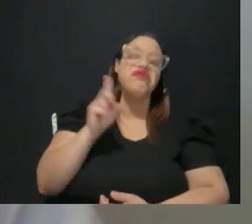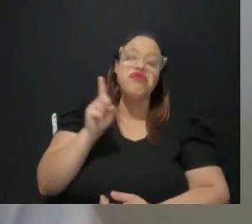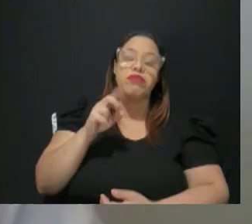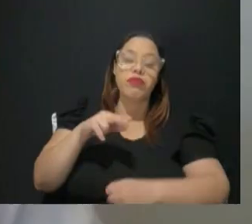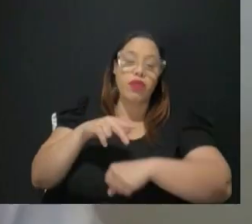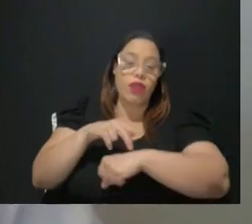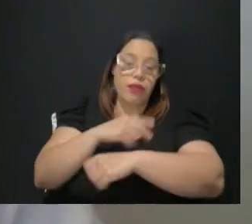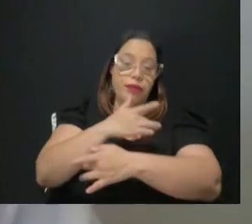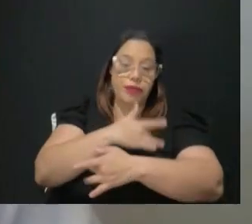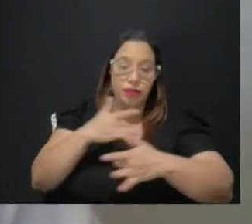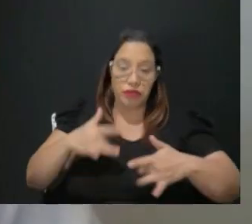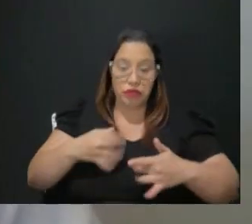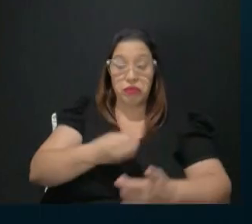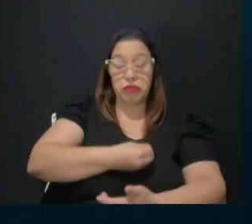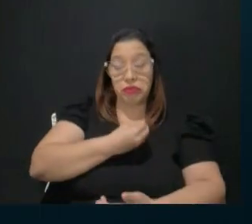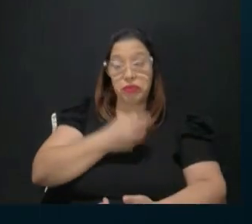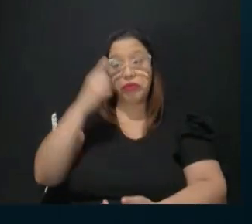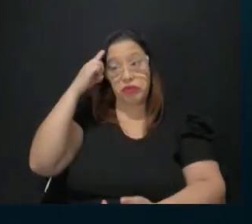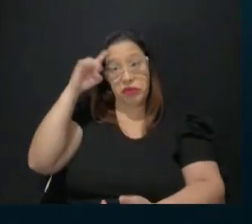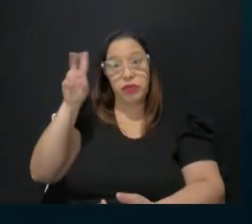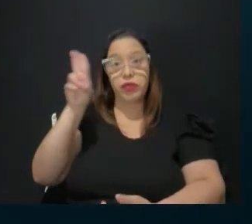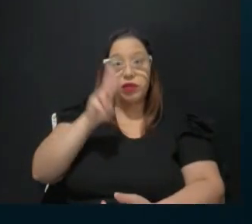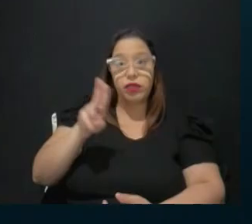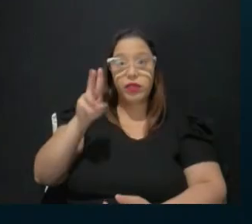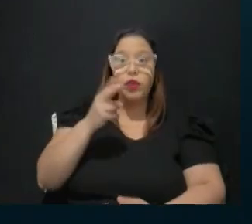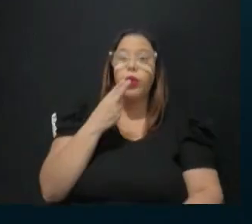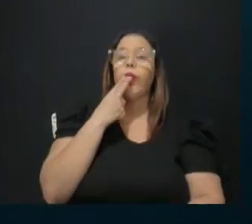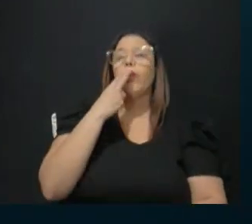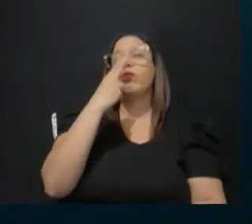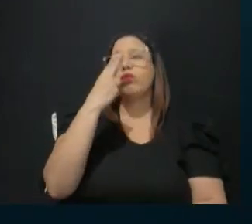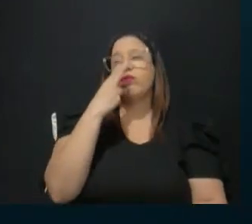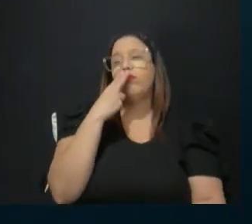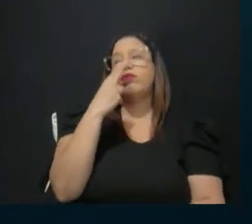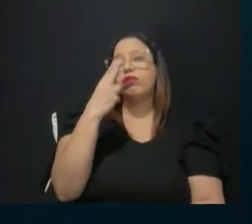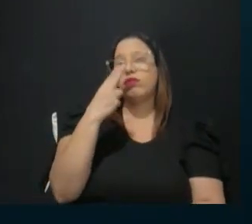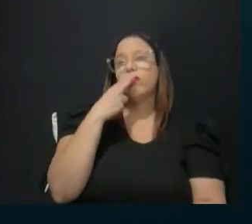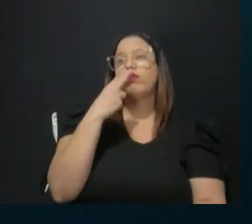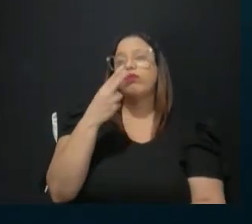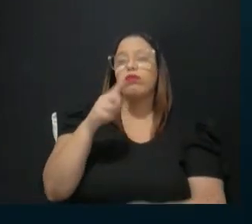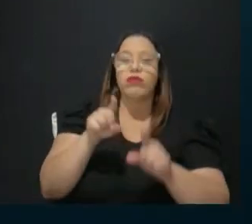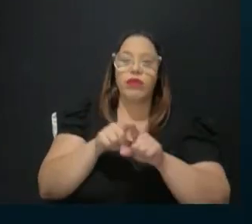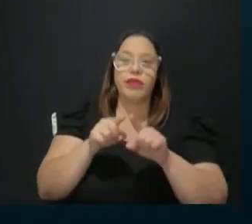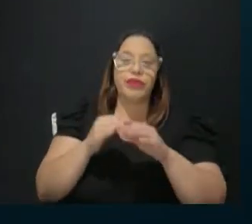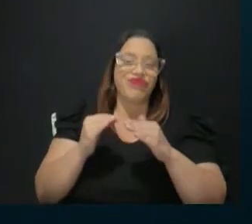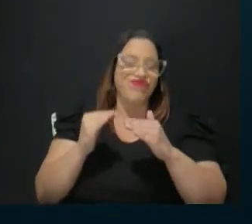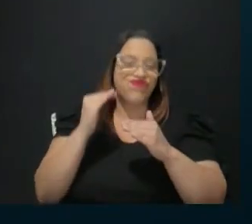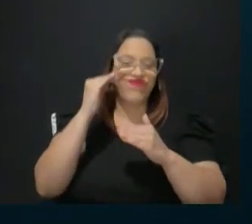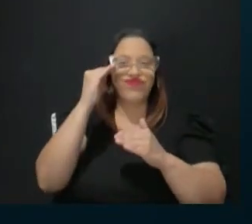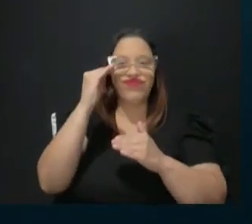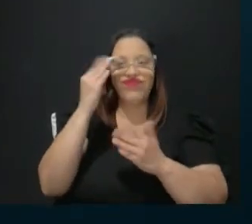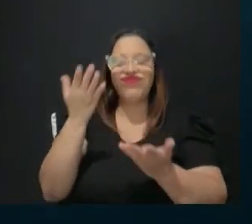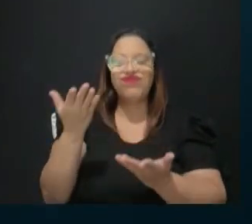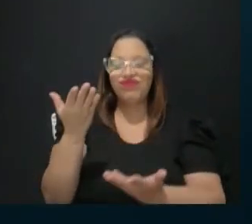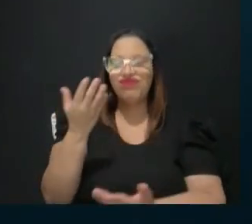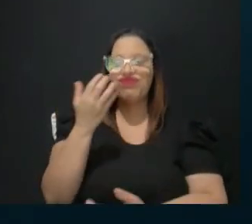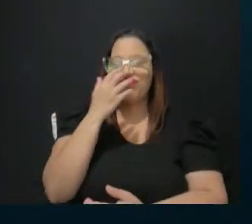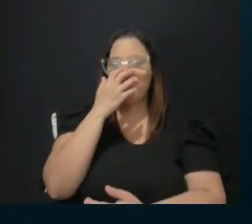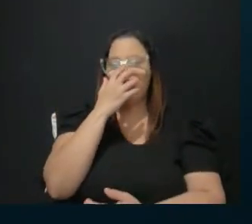hábitos saudáveis no seu dia a dia, o uso do tabaco, né, do cigarro, também incrementa muito esse